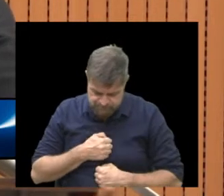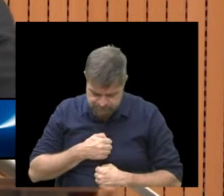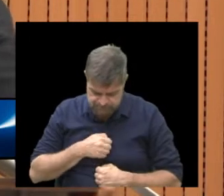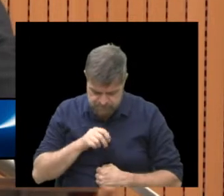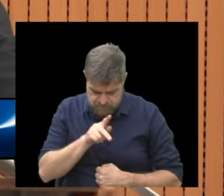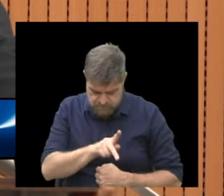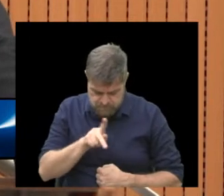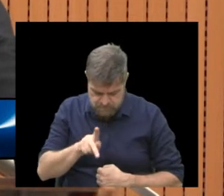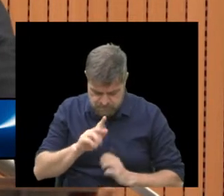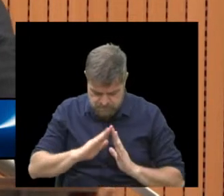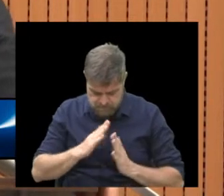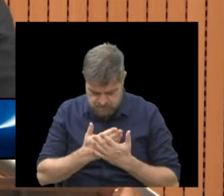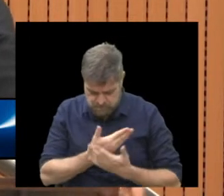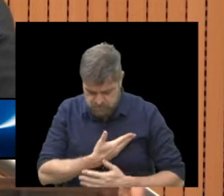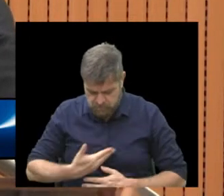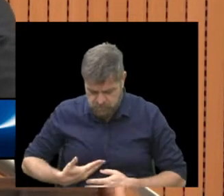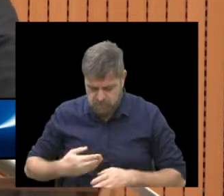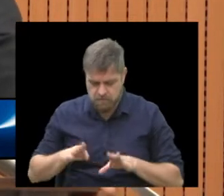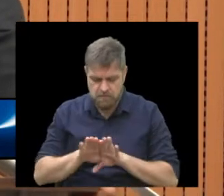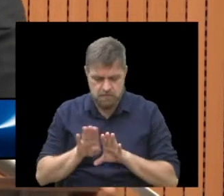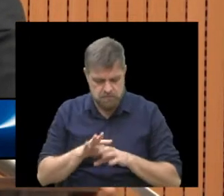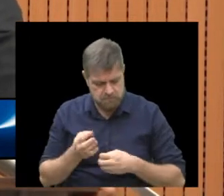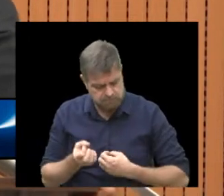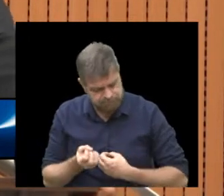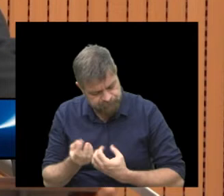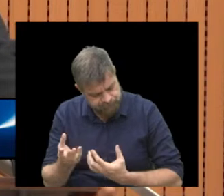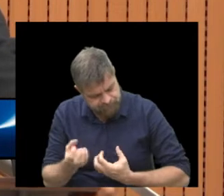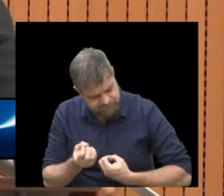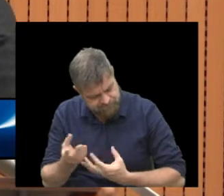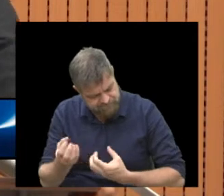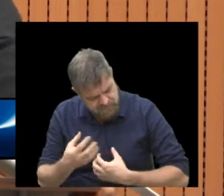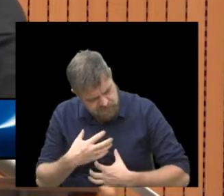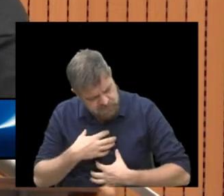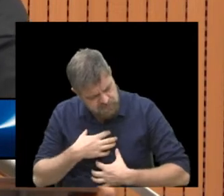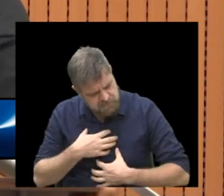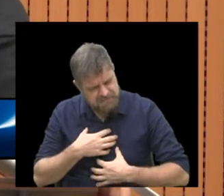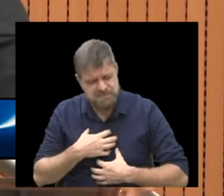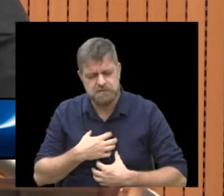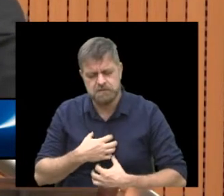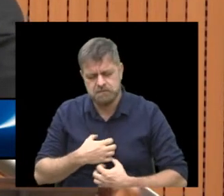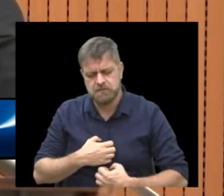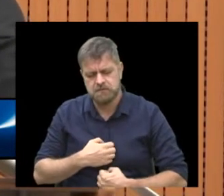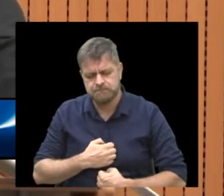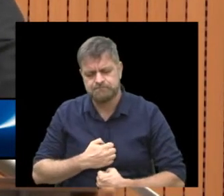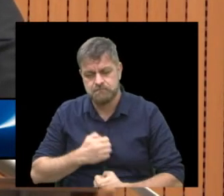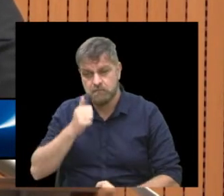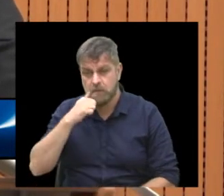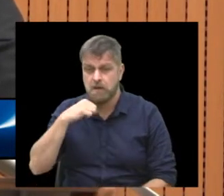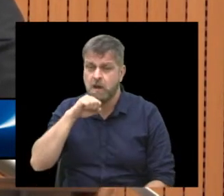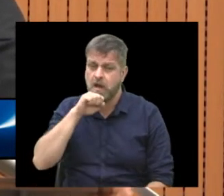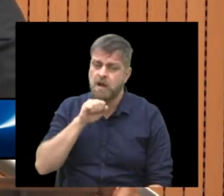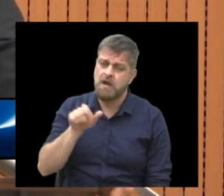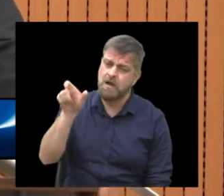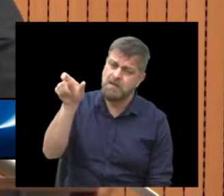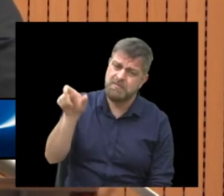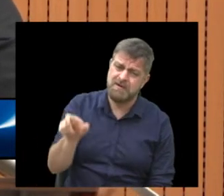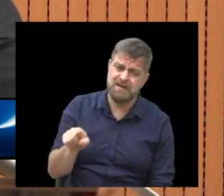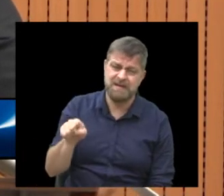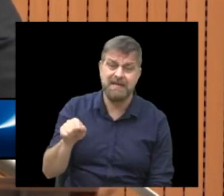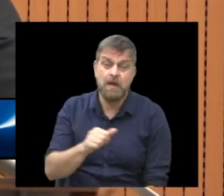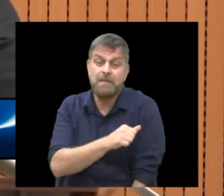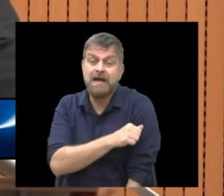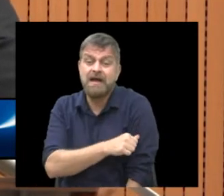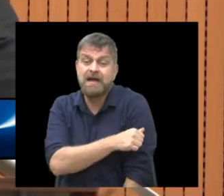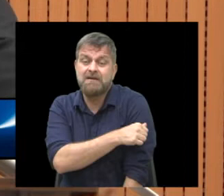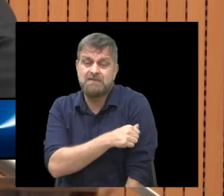rede pública municipal de Campinas expressaram também a sua dor, o seu sentimento. A mãe do Matheus, que é uma enfermeira,